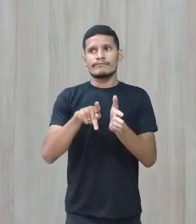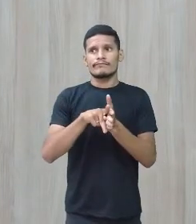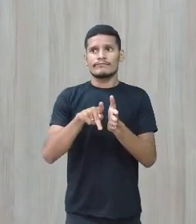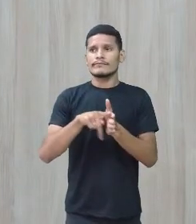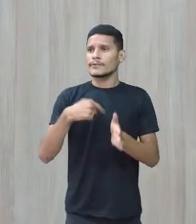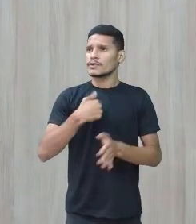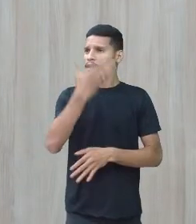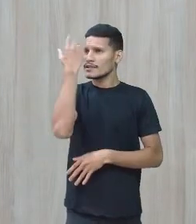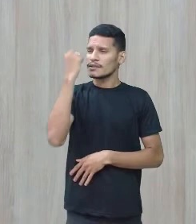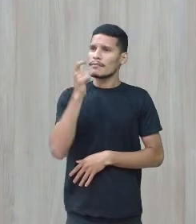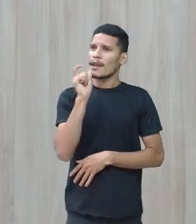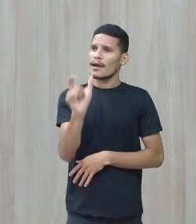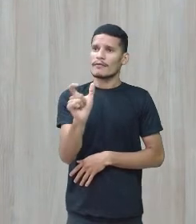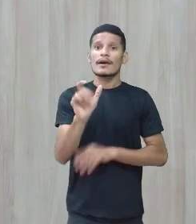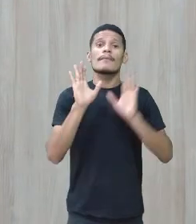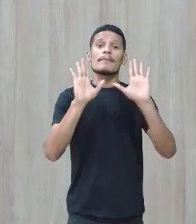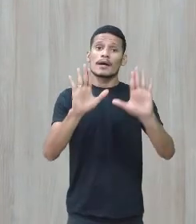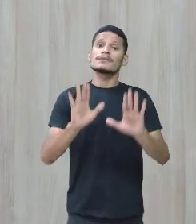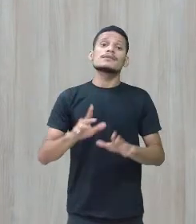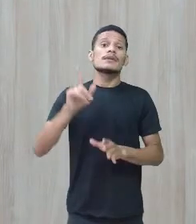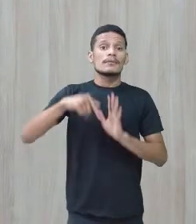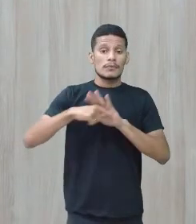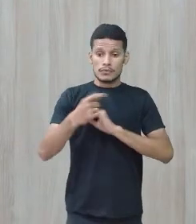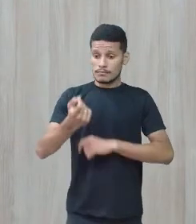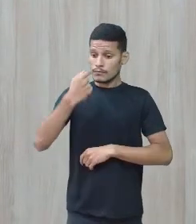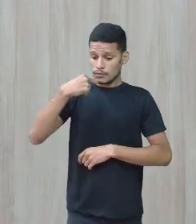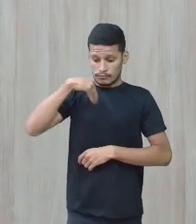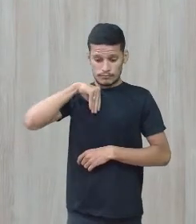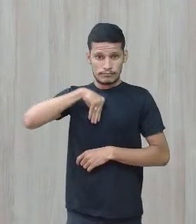Fugiu o nome da minha cabeça agora. Essa ingestão